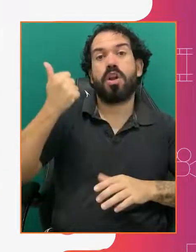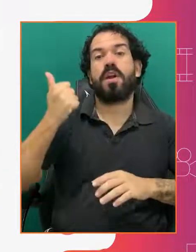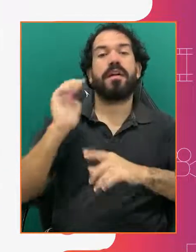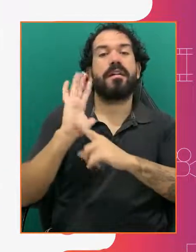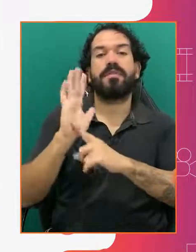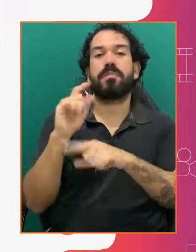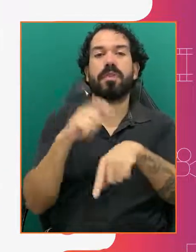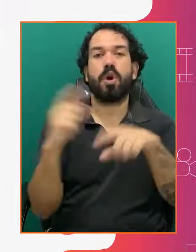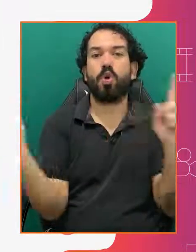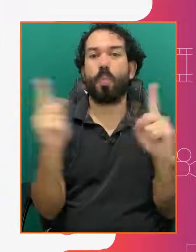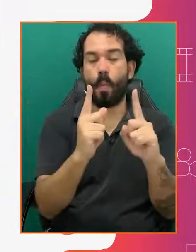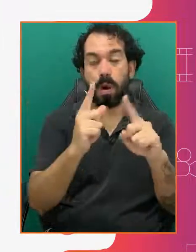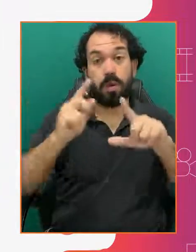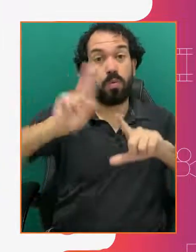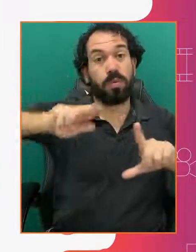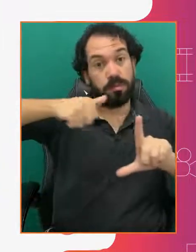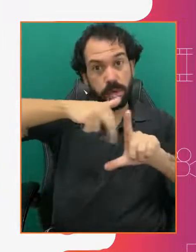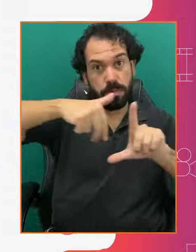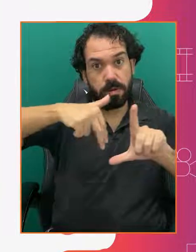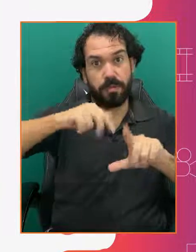animação. Já em